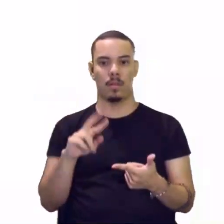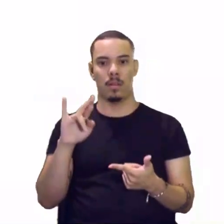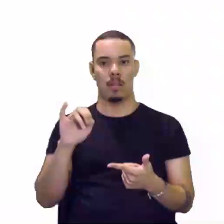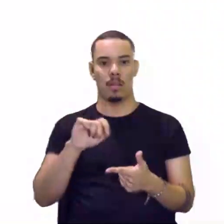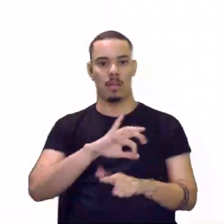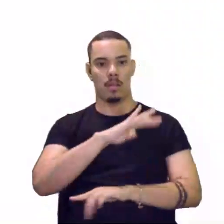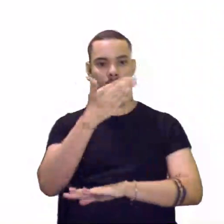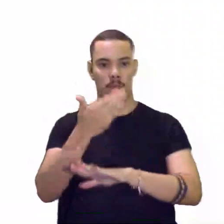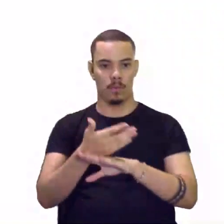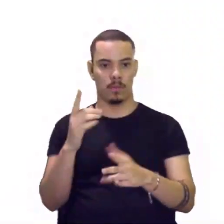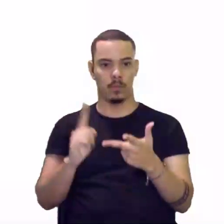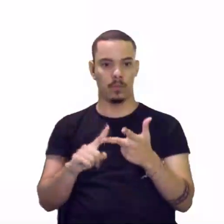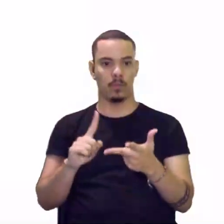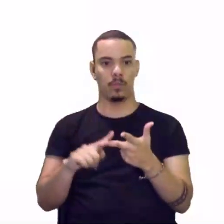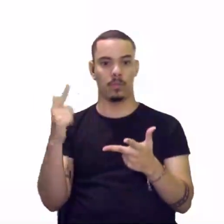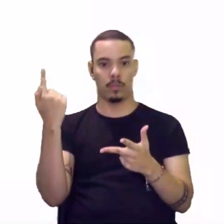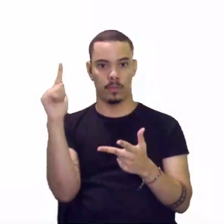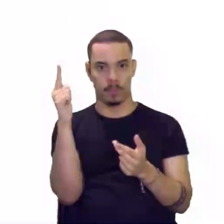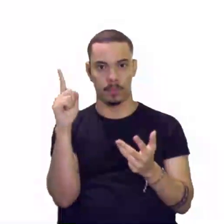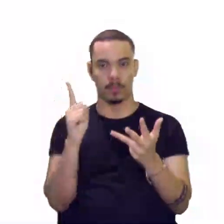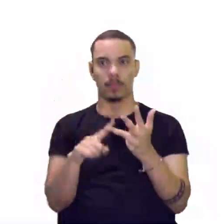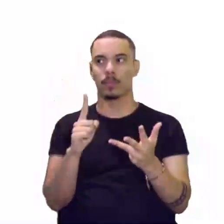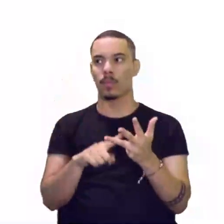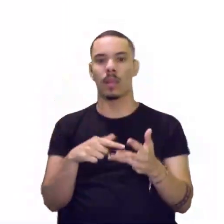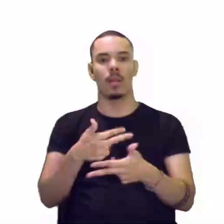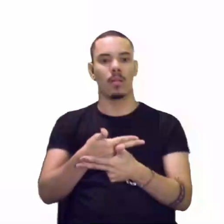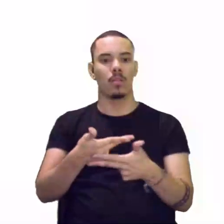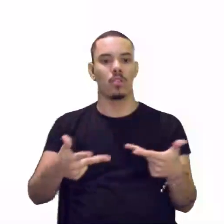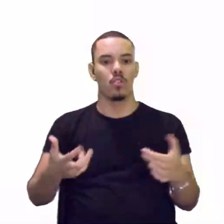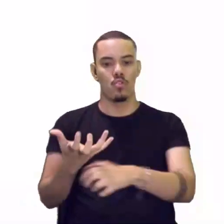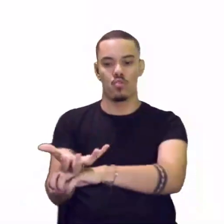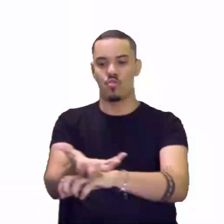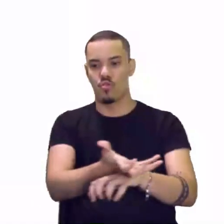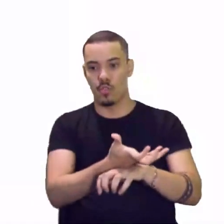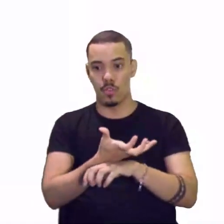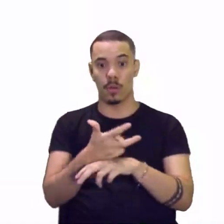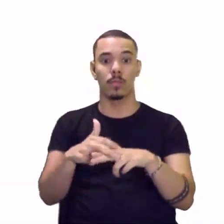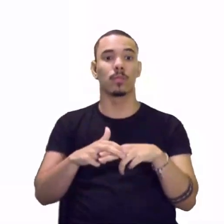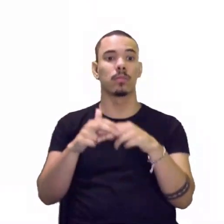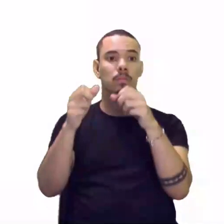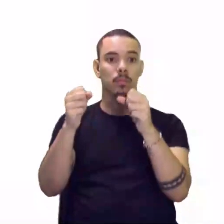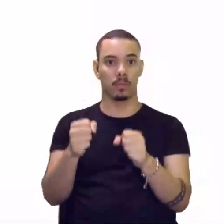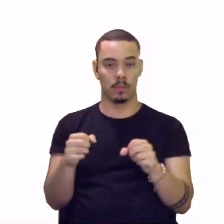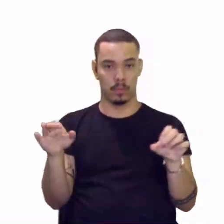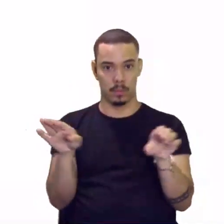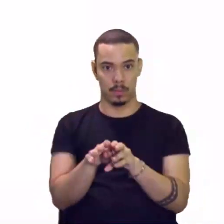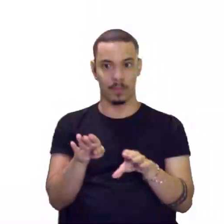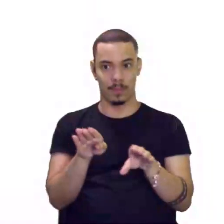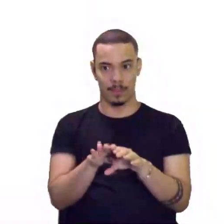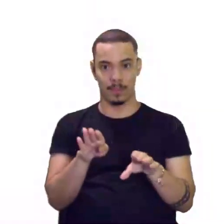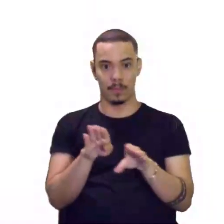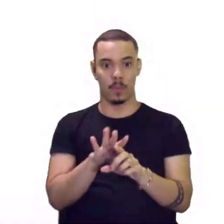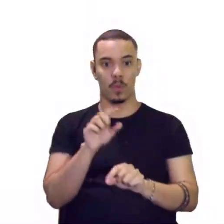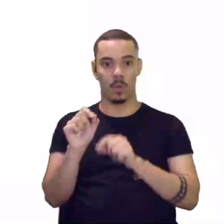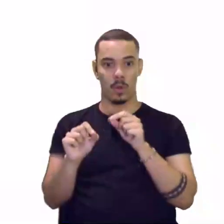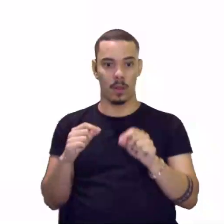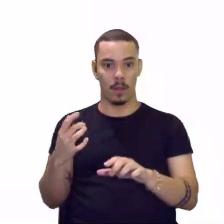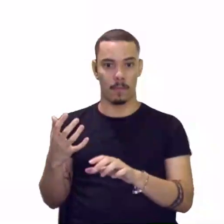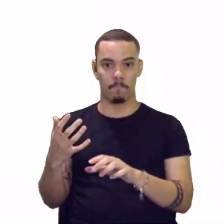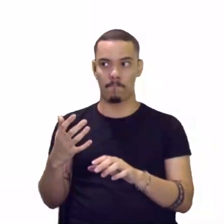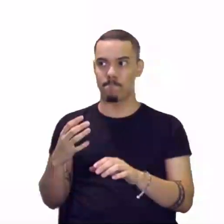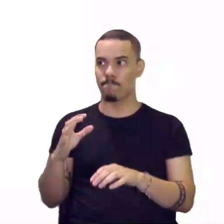sobre a geologia e a vegetação. Então, eu posso, por exemplo, né, Jorge, professor Jorge,